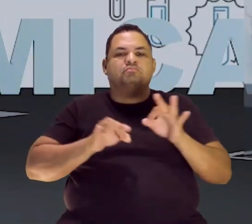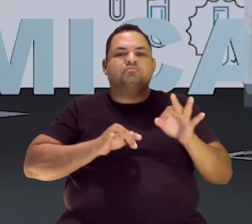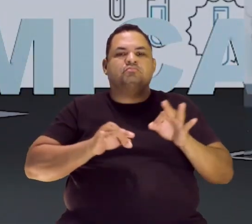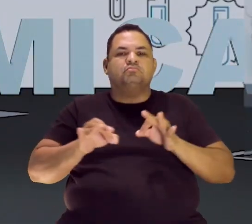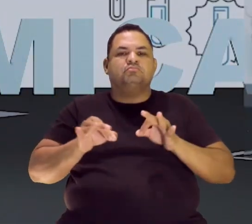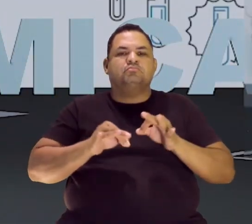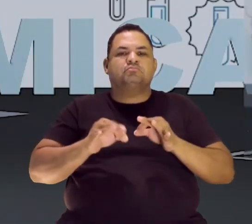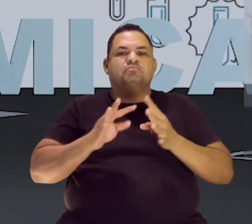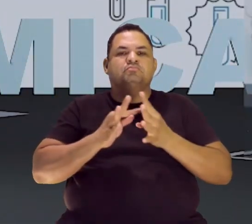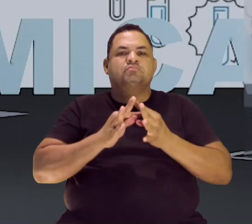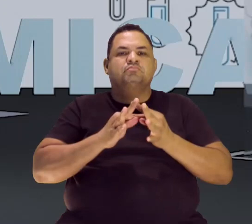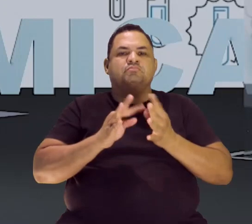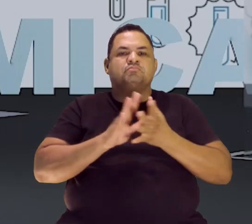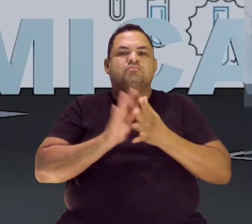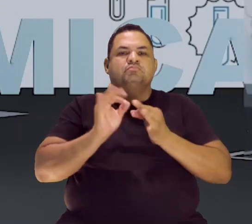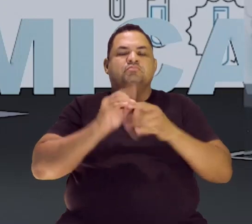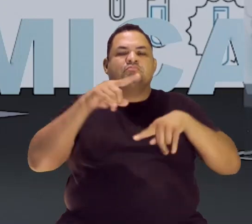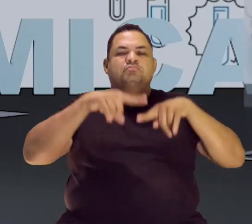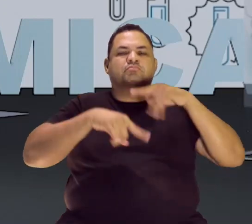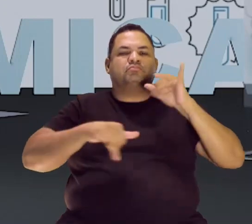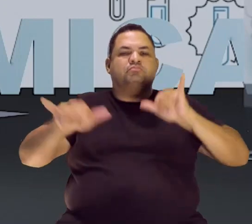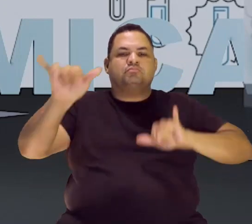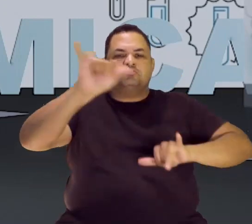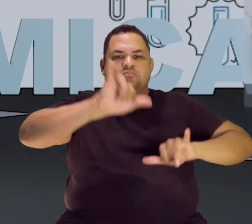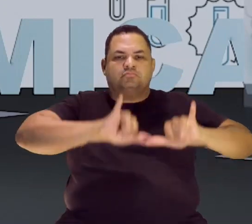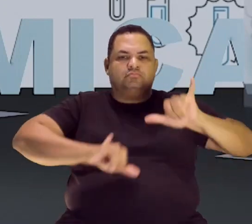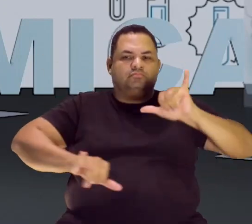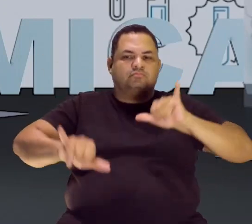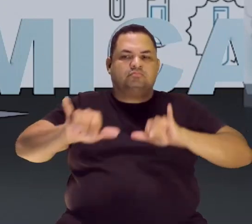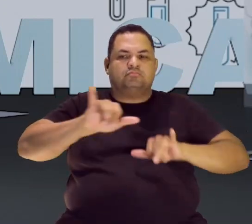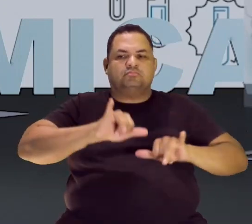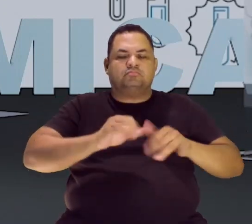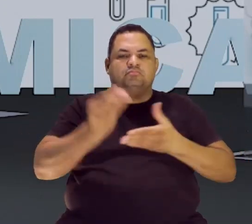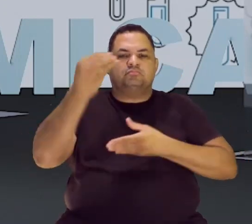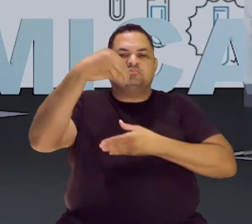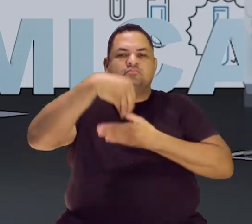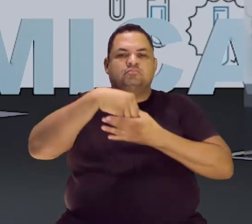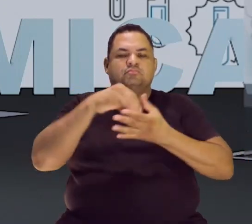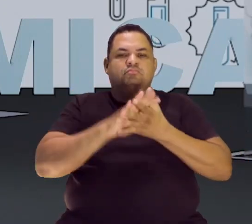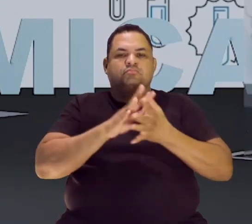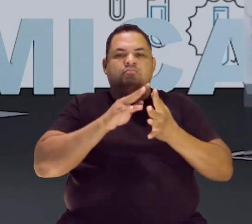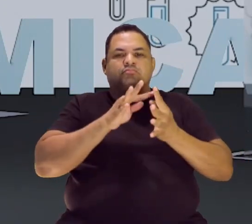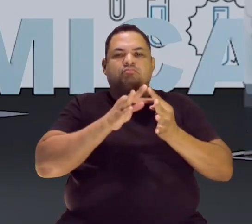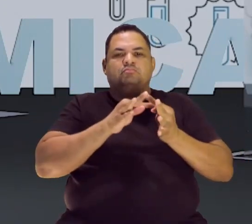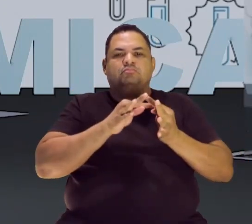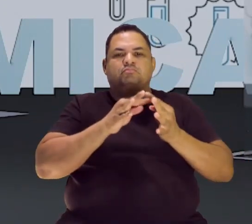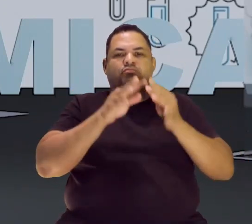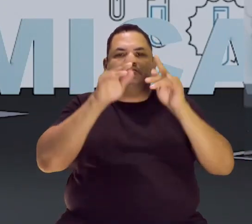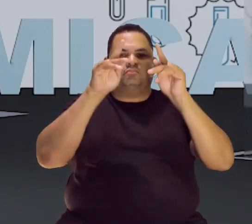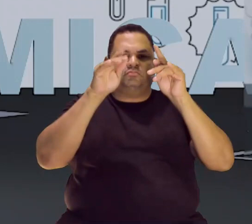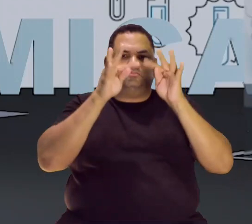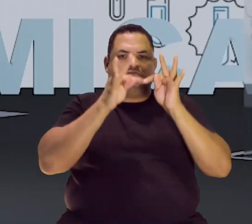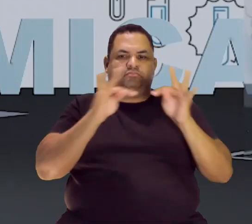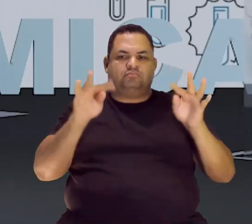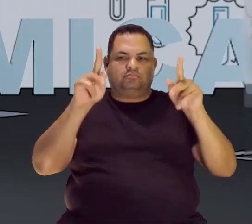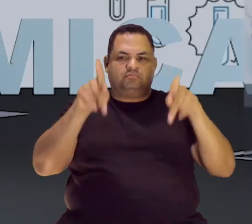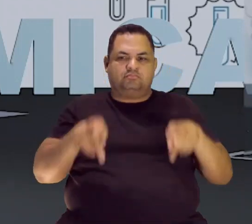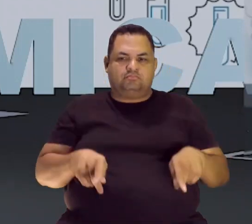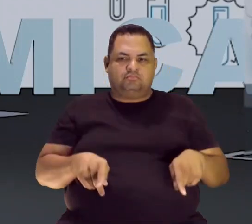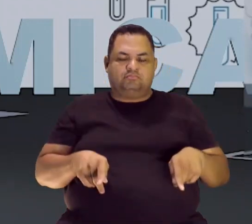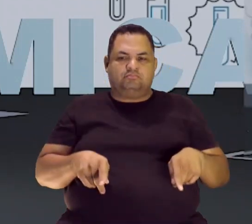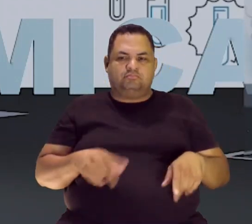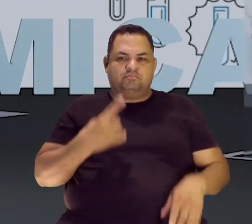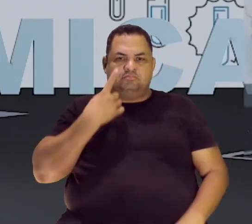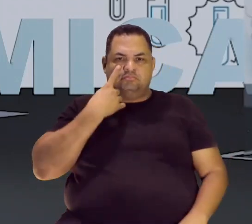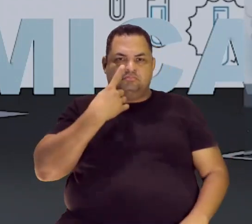organização dos elementos químicos na tabela periódica. Então, você viu